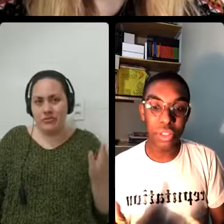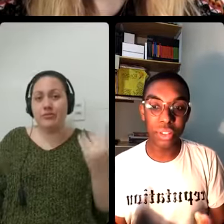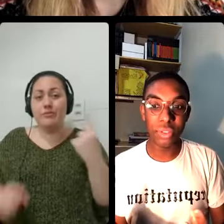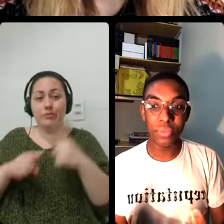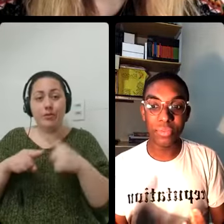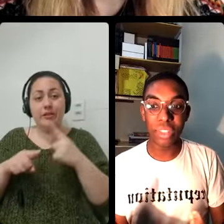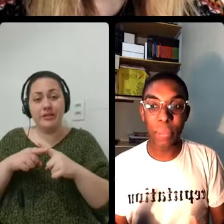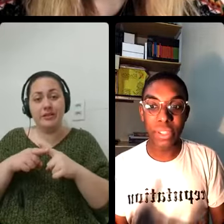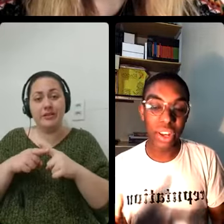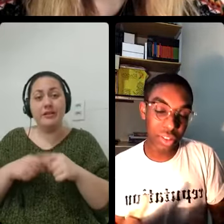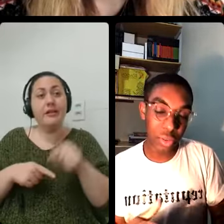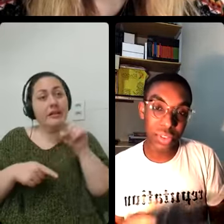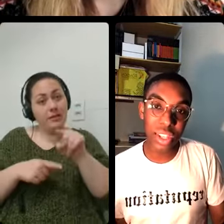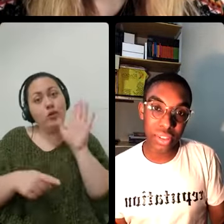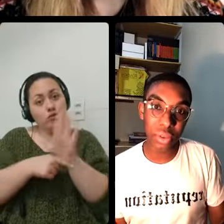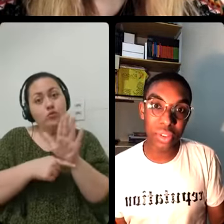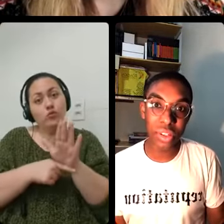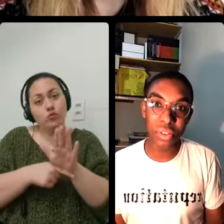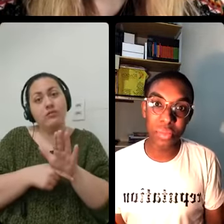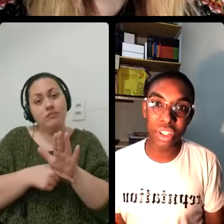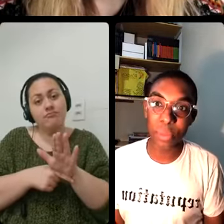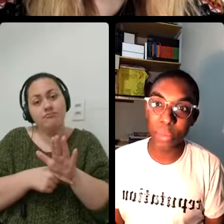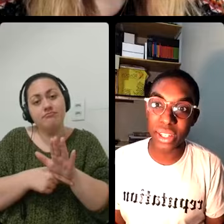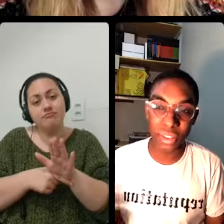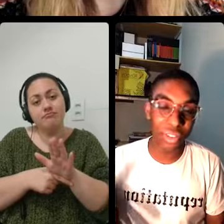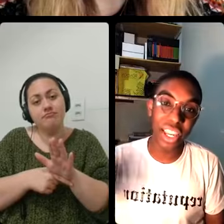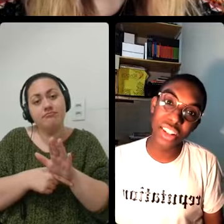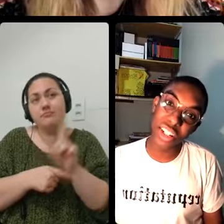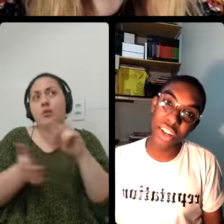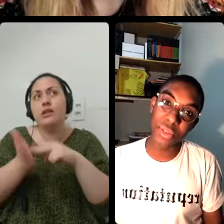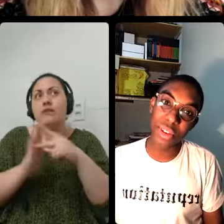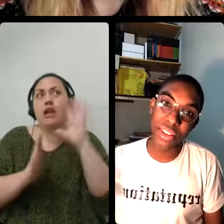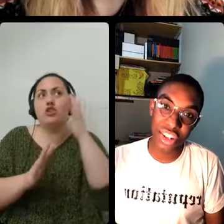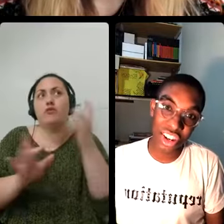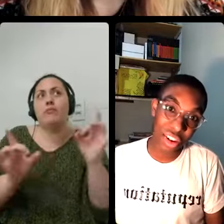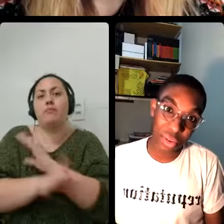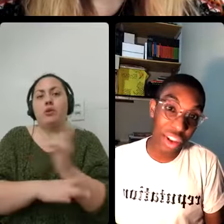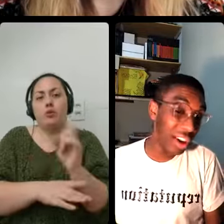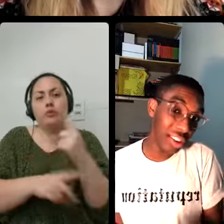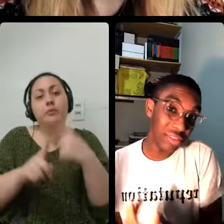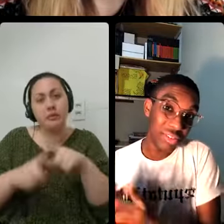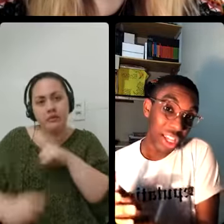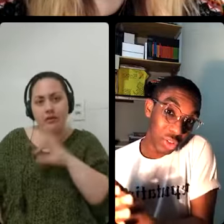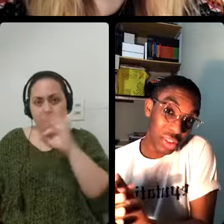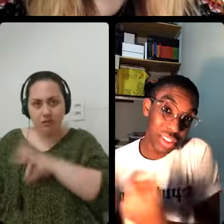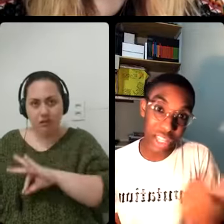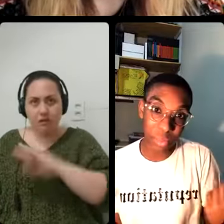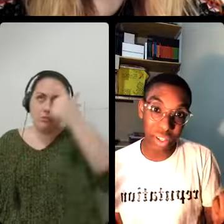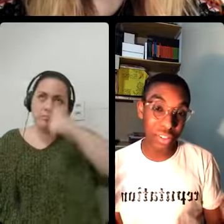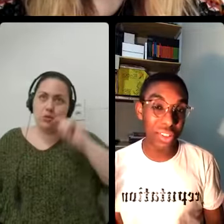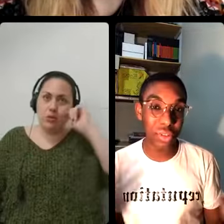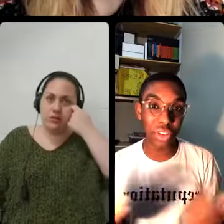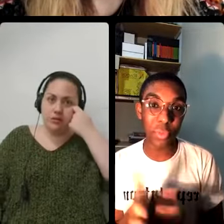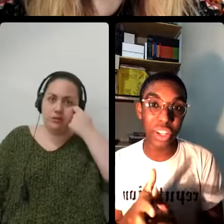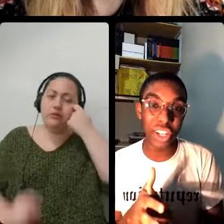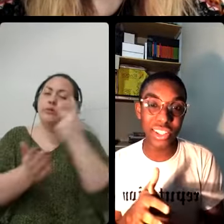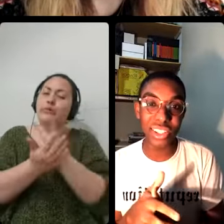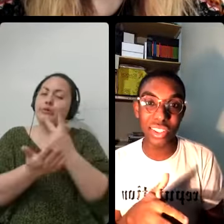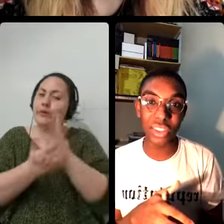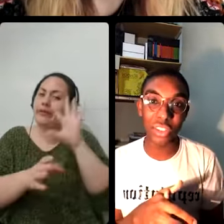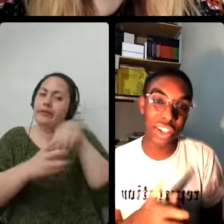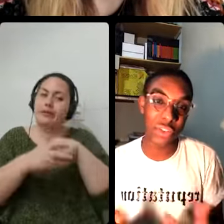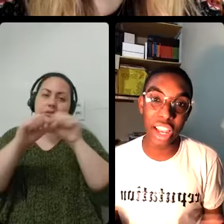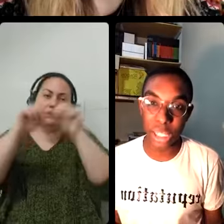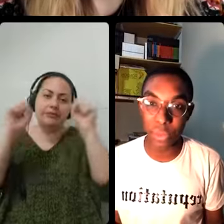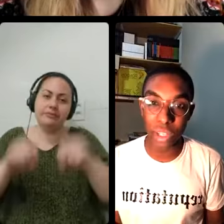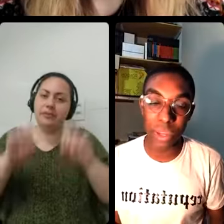acaba ajudando, apesar de não ser a solução, porque por mais que tu tenha dinheiro e seja negro, tu tá no sistema estruturalmente racista,